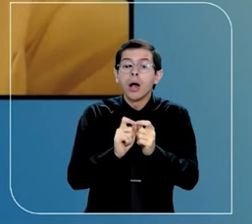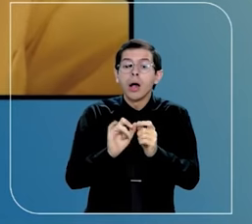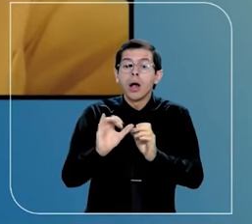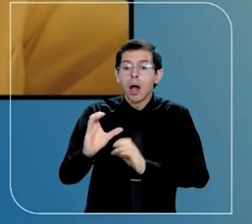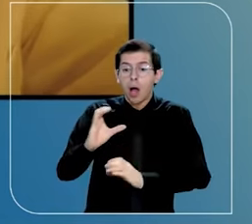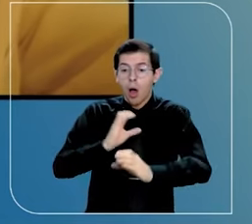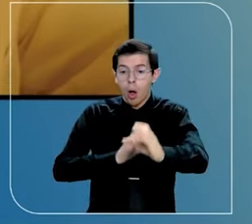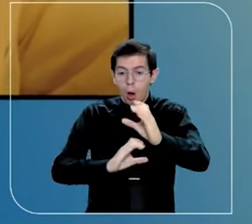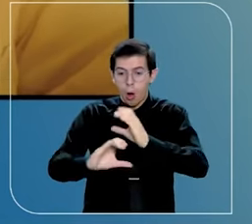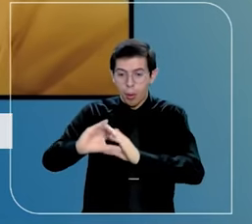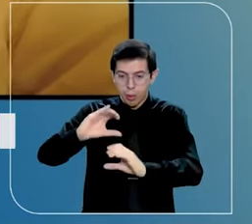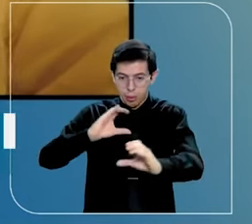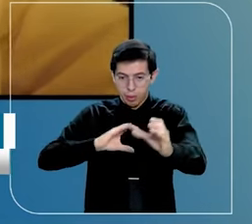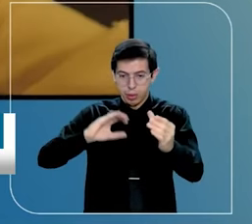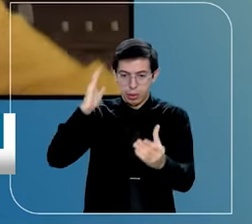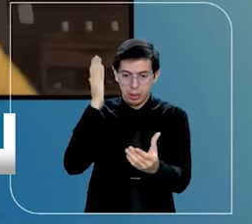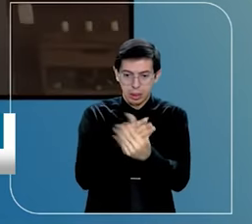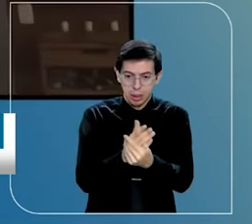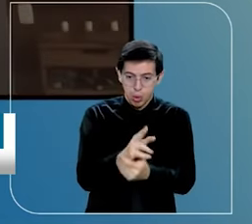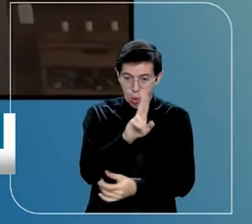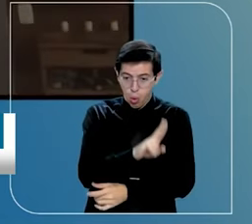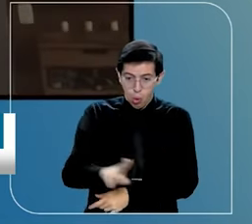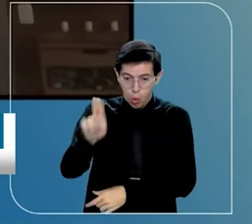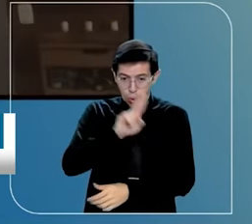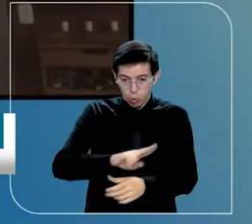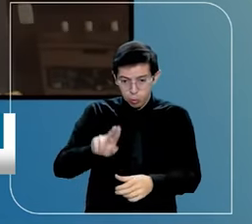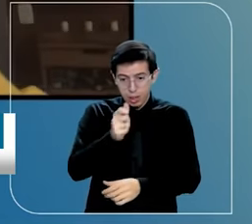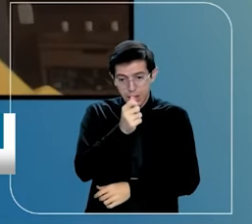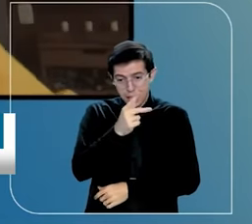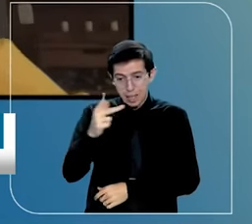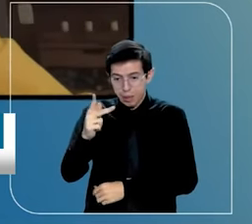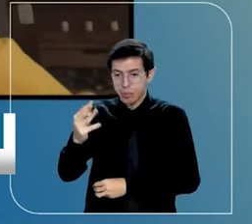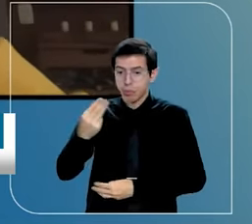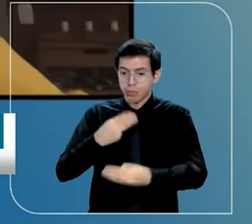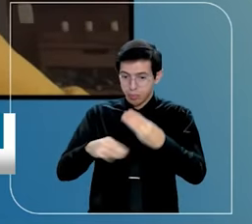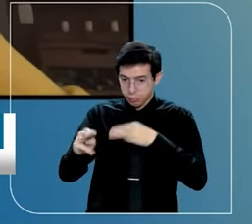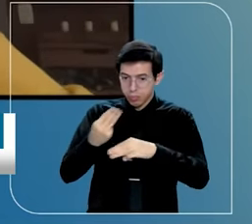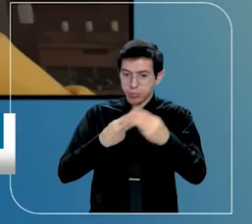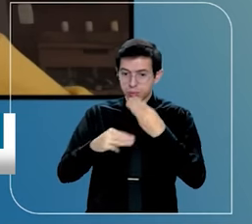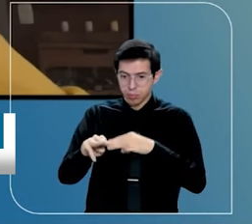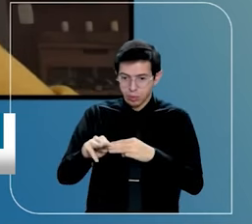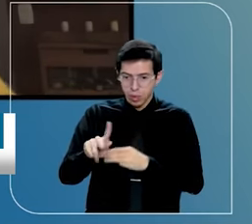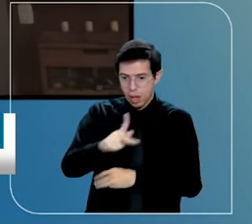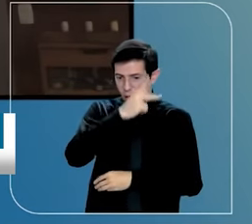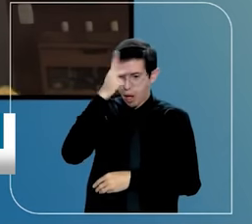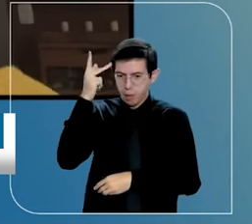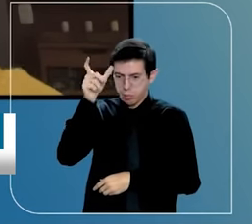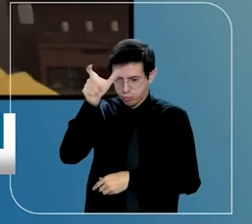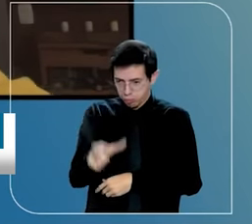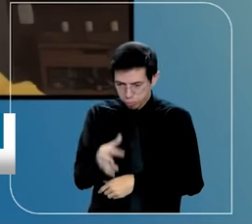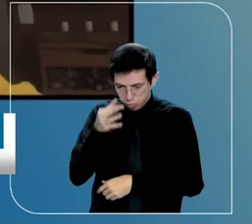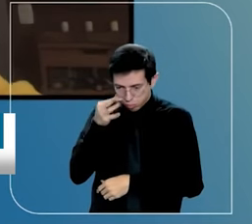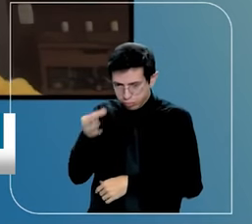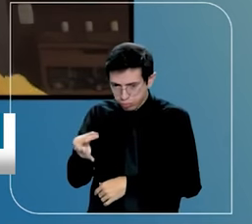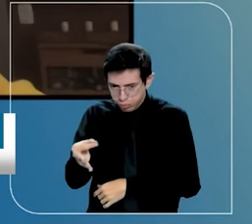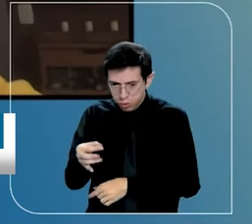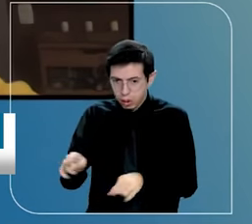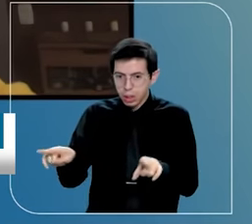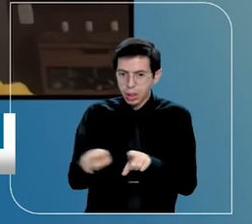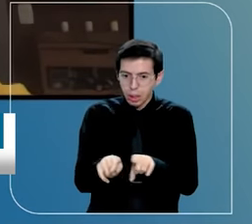comunicação processual via aplicativos de mensagens para as pessoas físicas e também para as